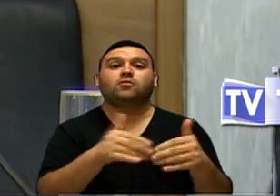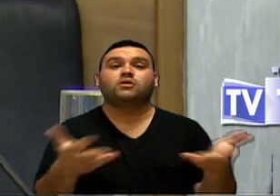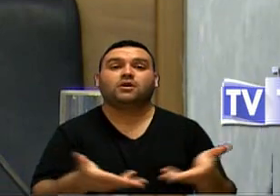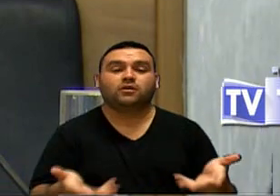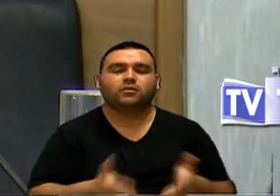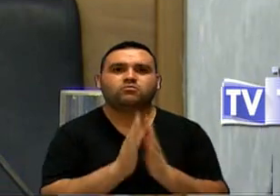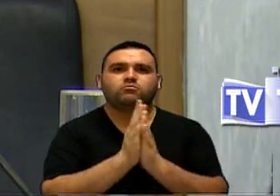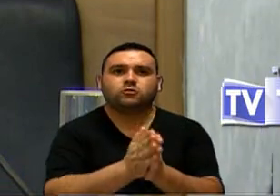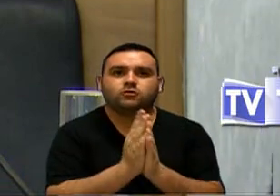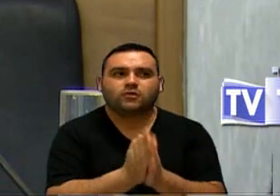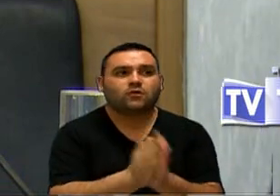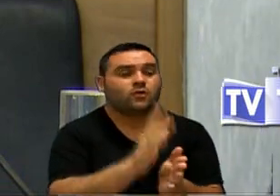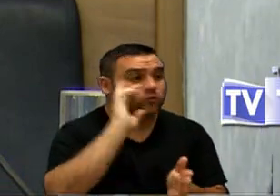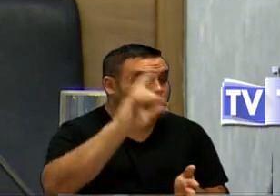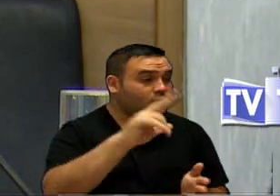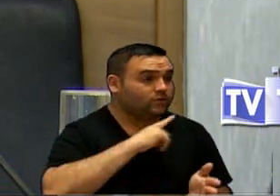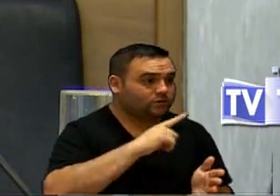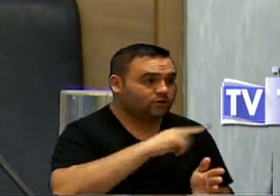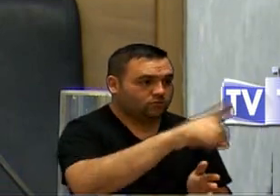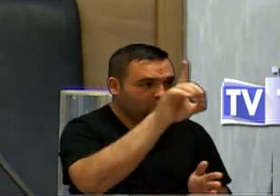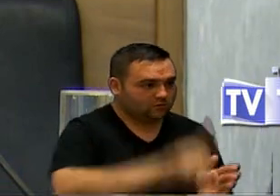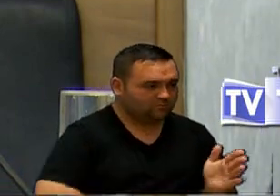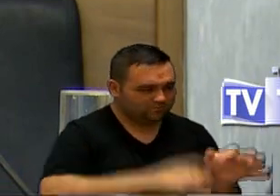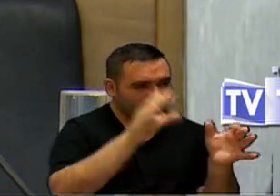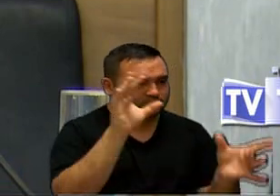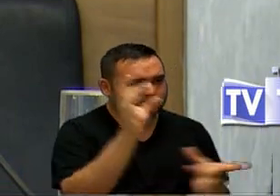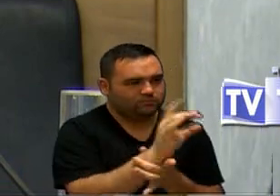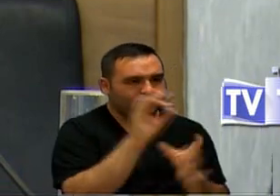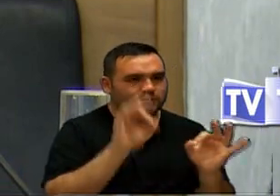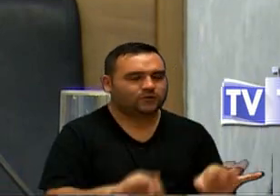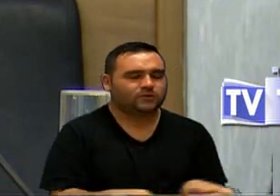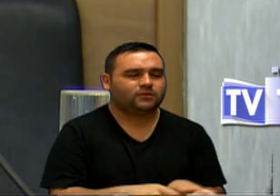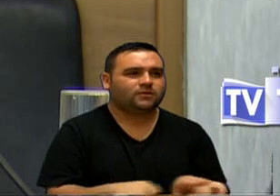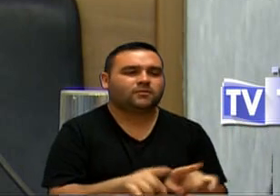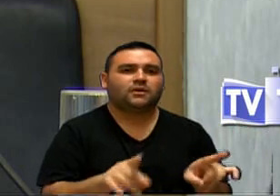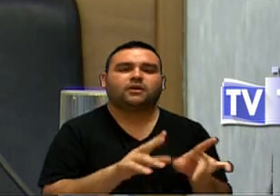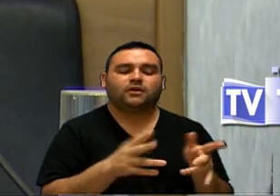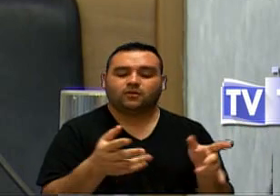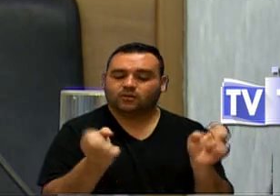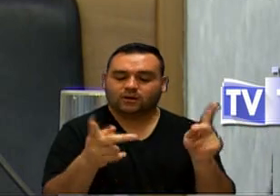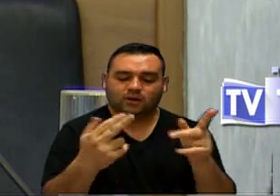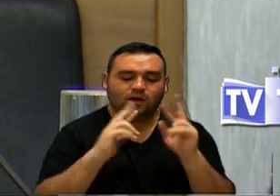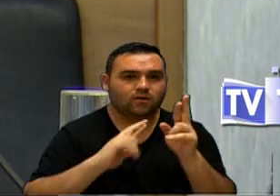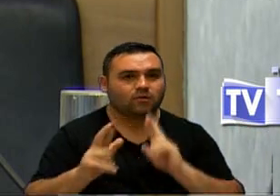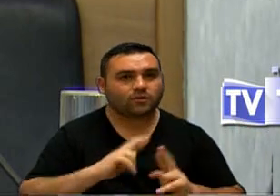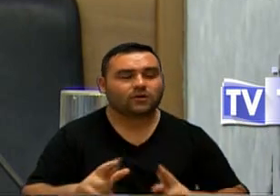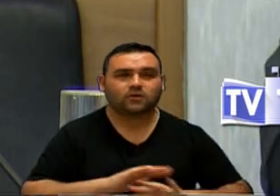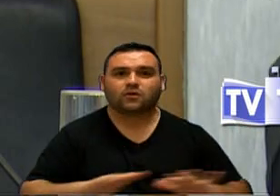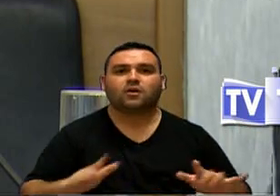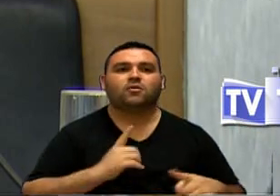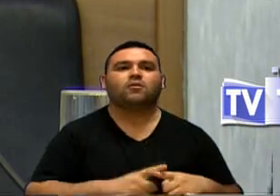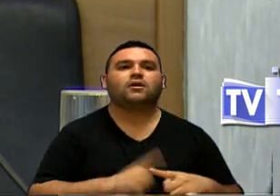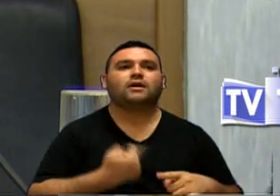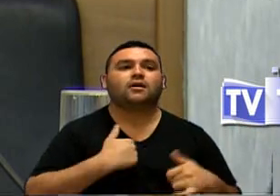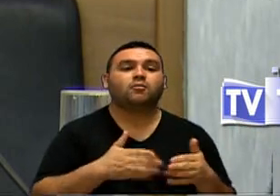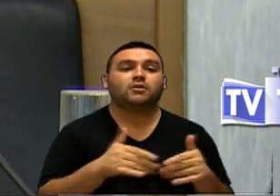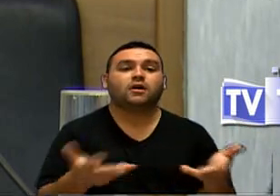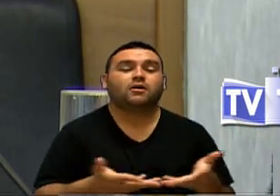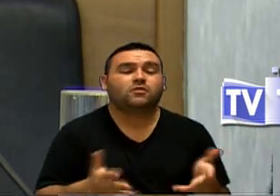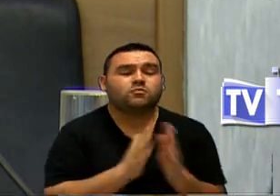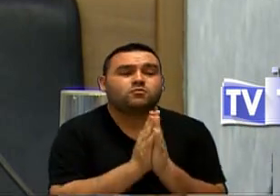solicito encarecidamente. O senhor tem o seu direito garantido? Não quero nem falar com ele, eu estou só respondendo isso. Tudo bem. Mas então, vamos... O senhor, eu estou